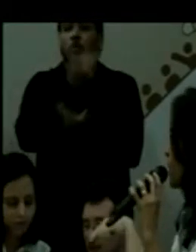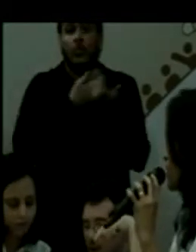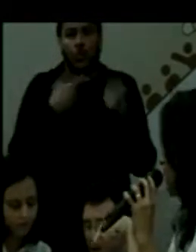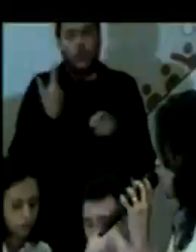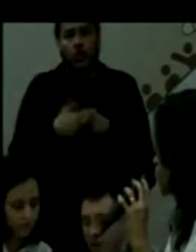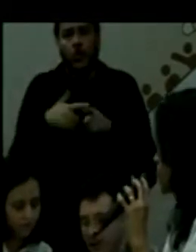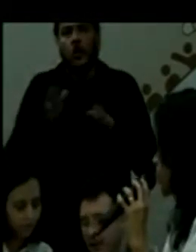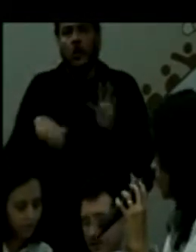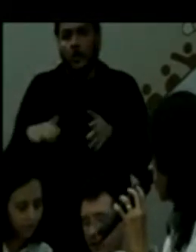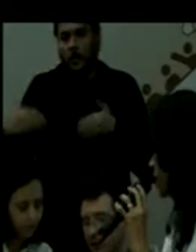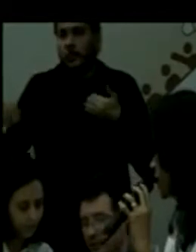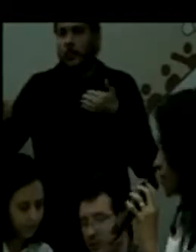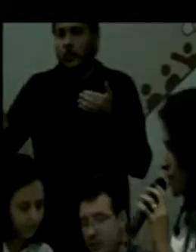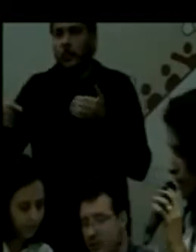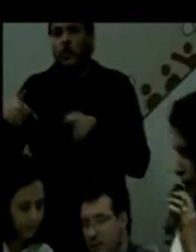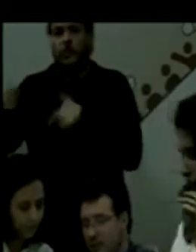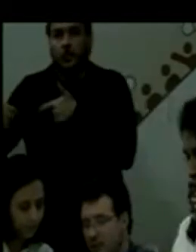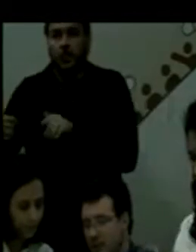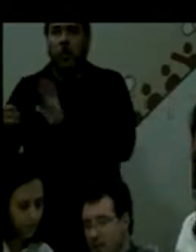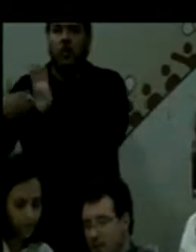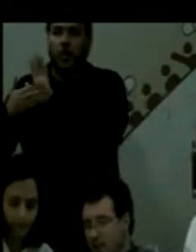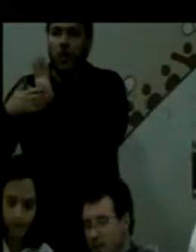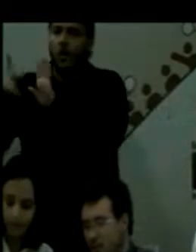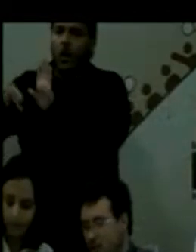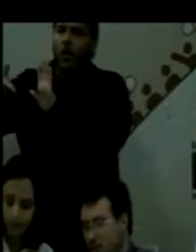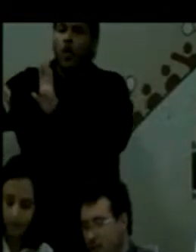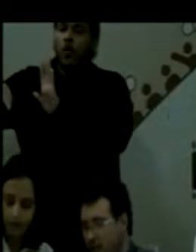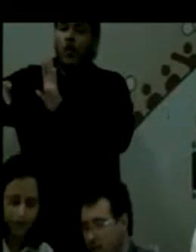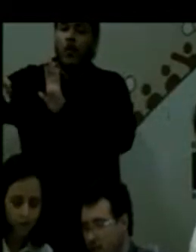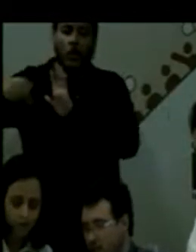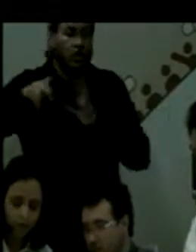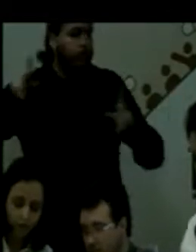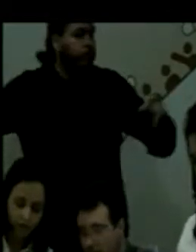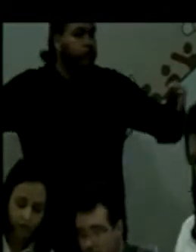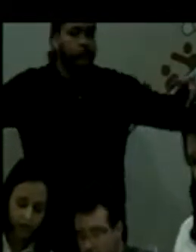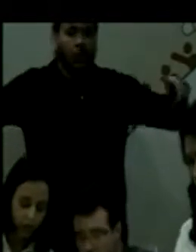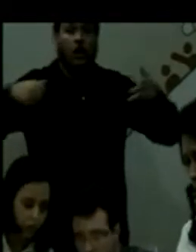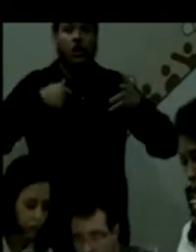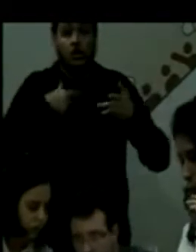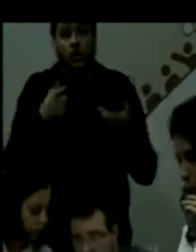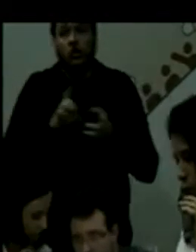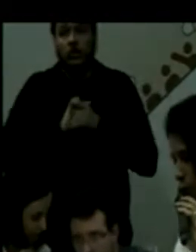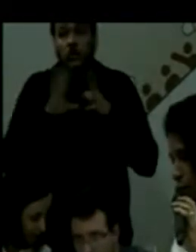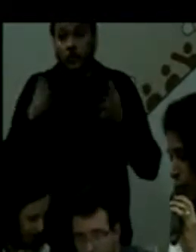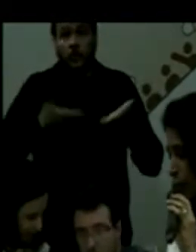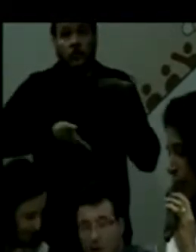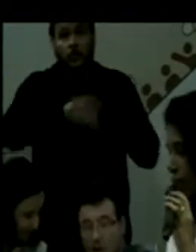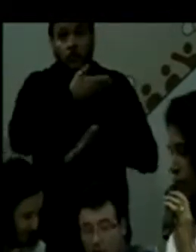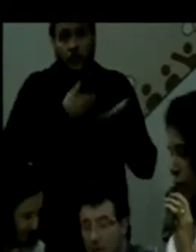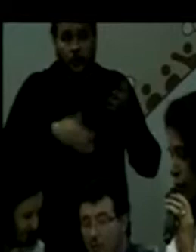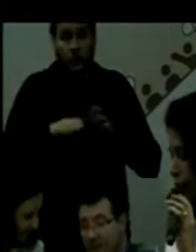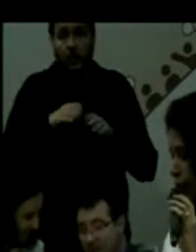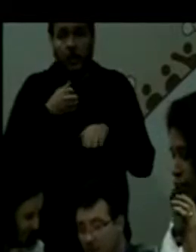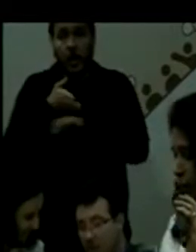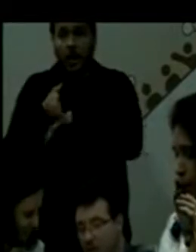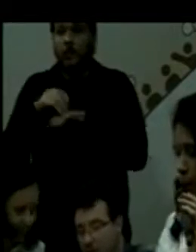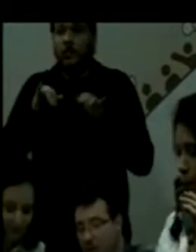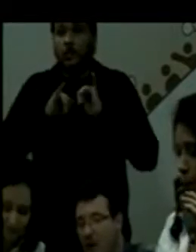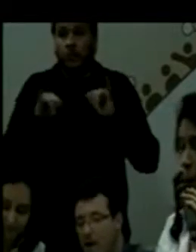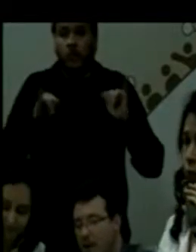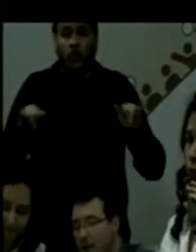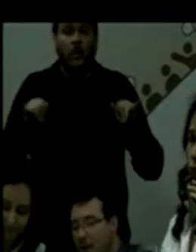ministérios trabalham as mesmas propostas, né? Então, a disponibilização e acesso das informações e a